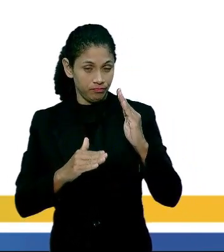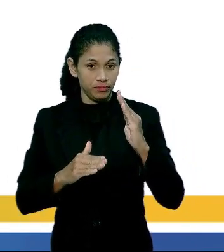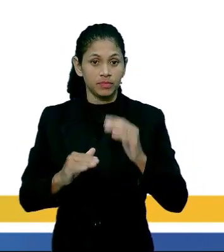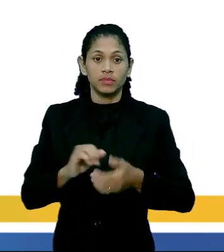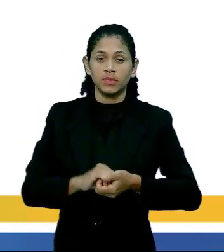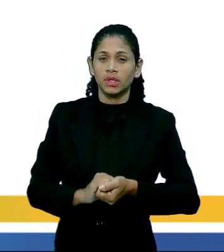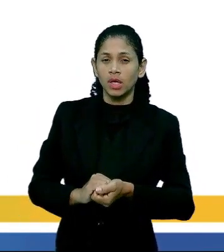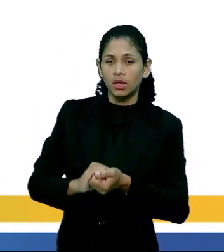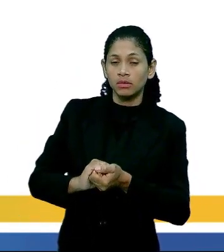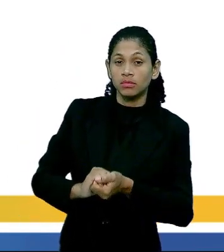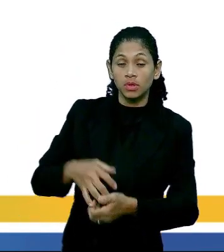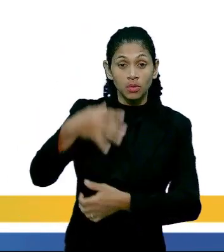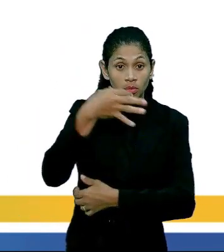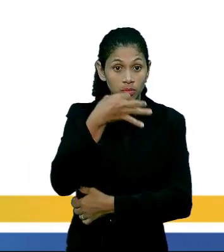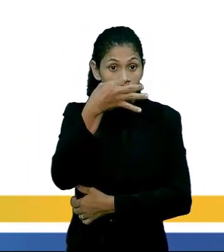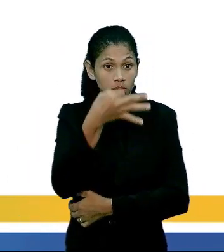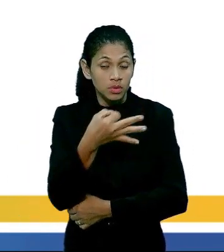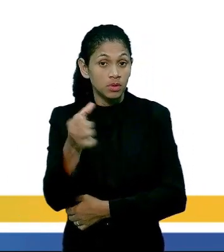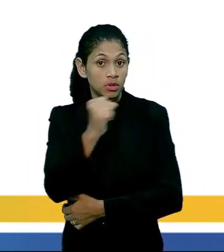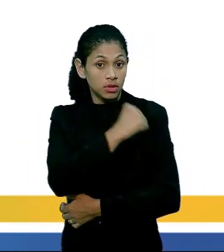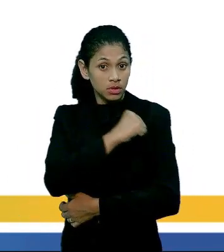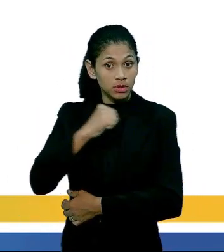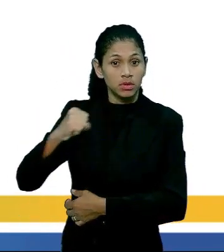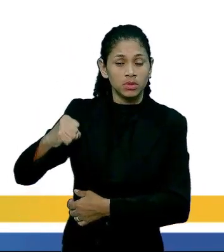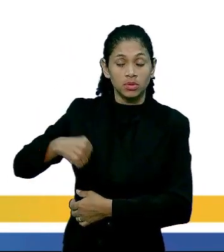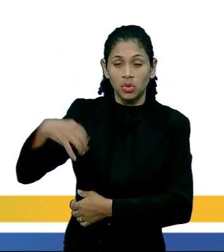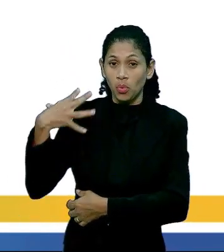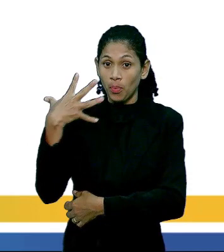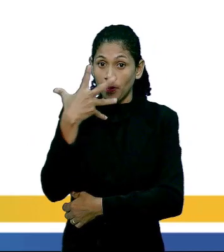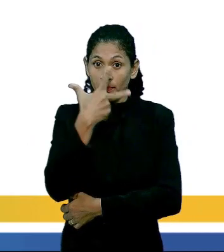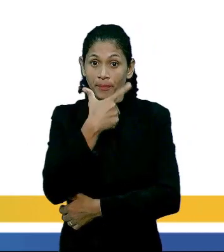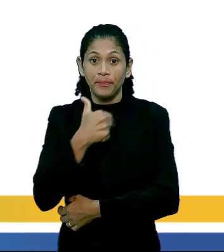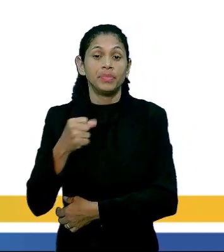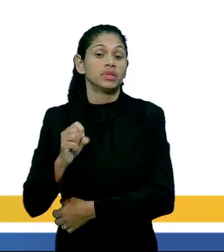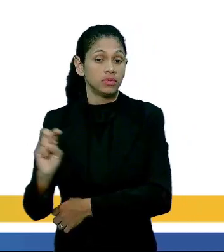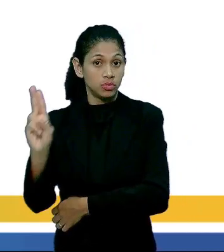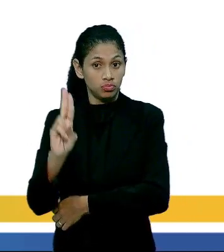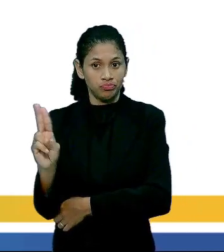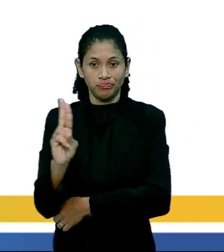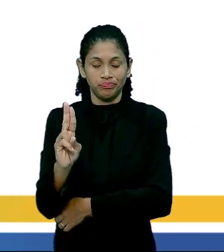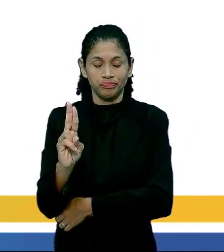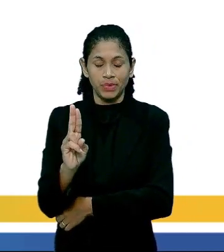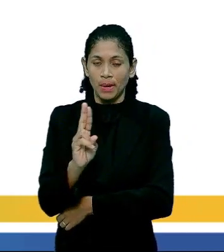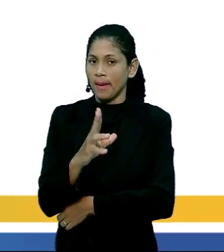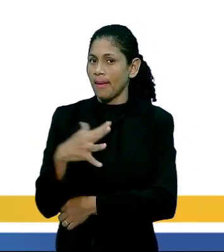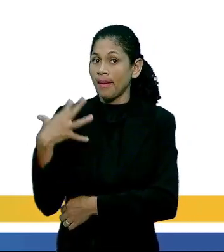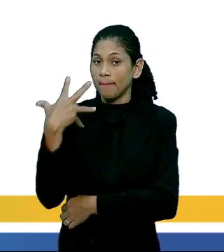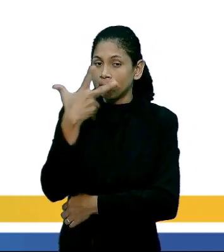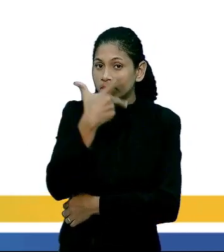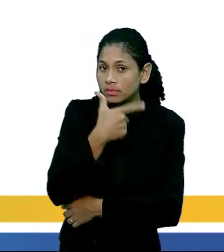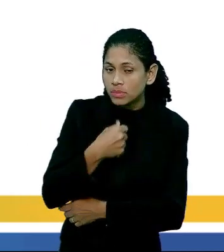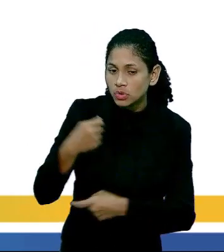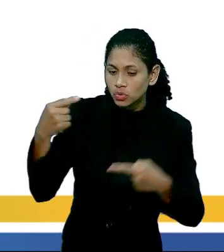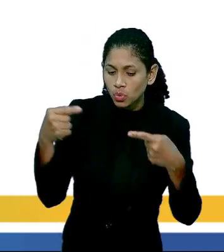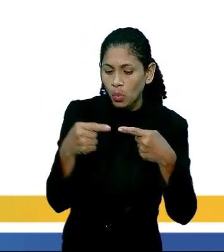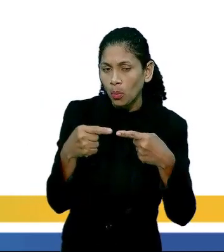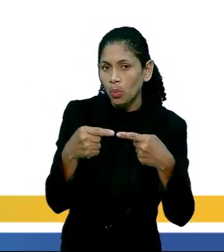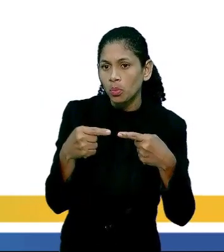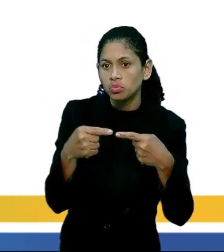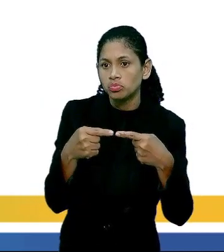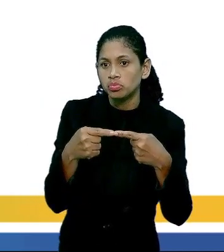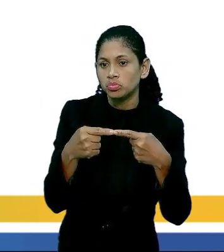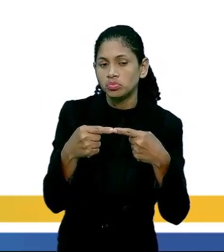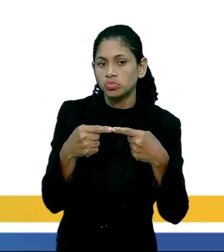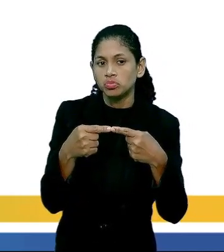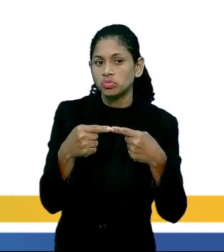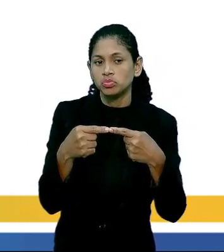O belo é o útil, ou seja, a beleza não está associada à aparência de um objeto, mas ao quão